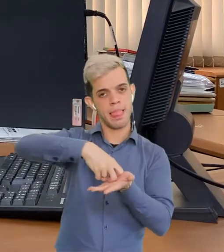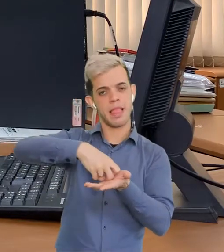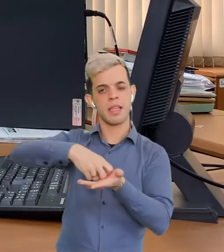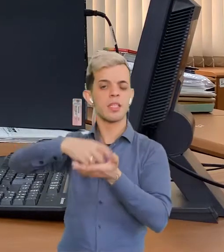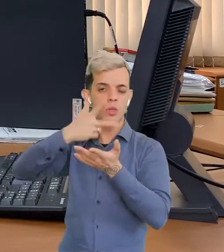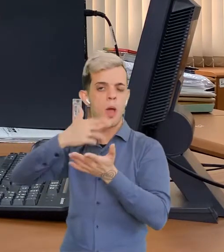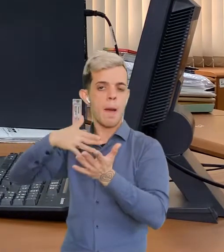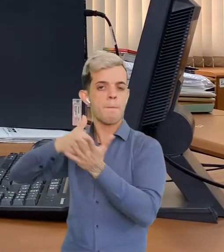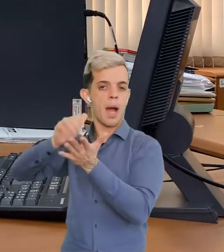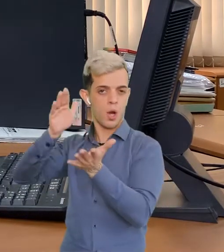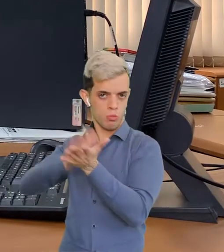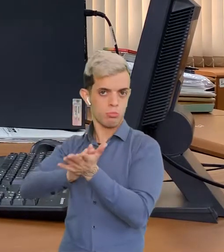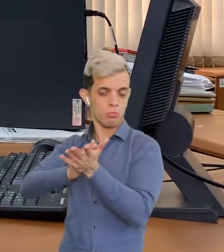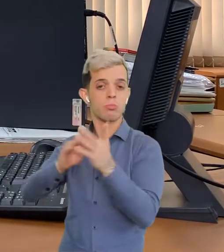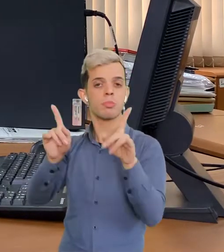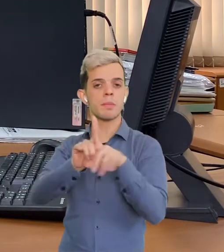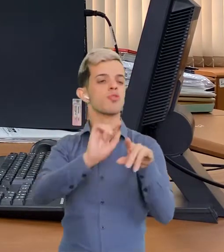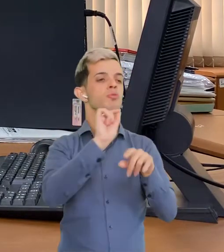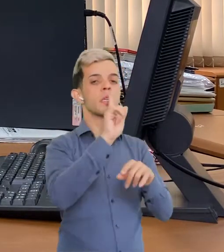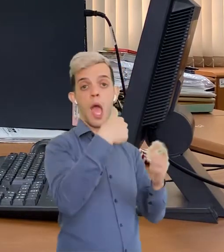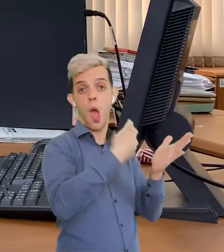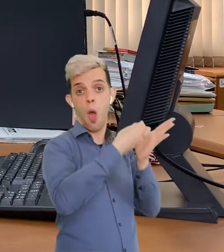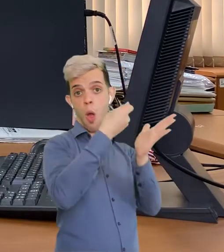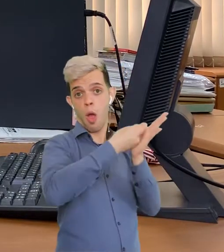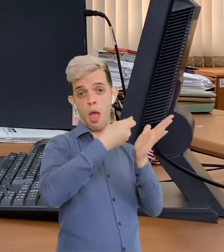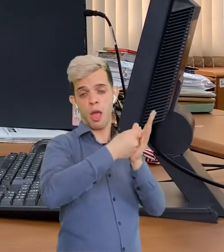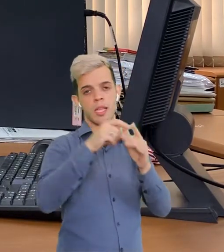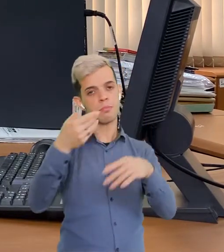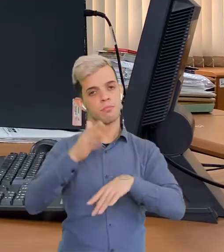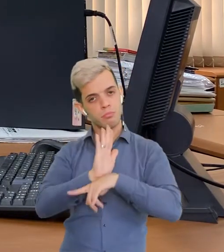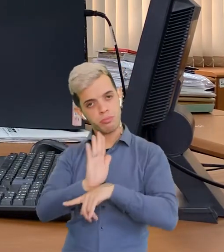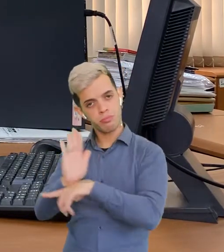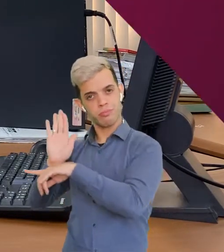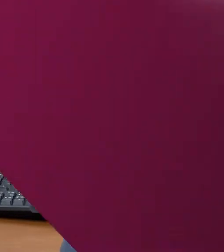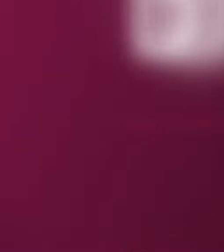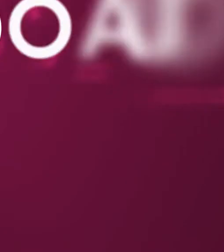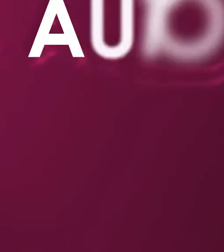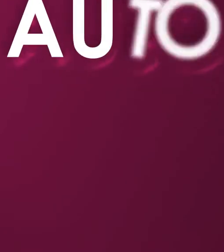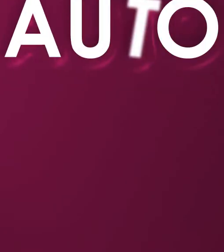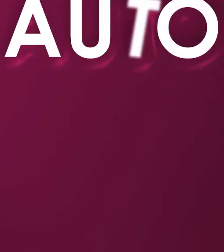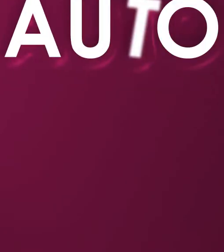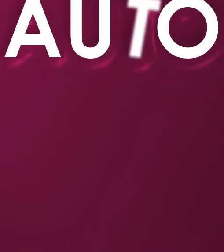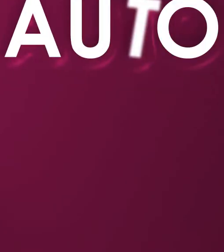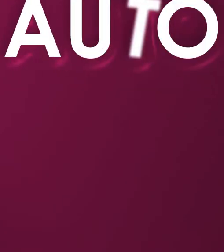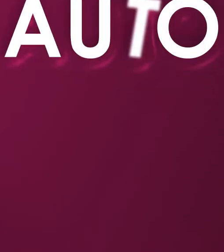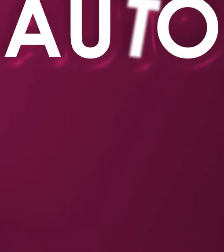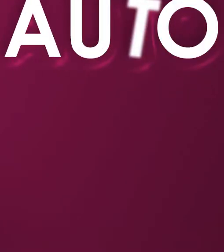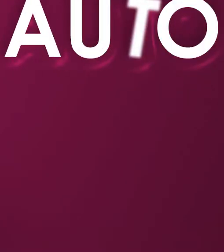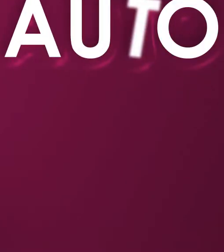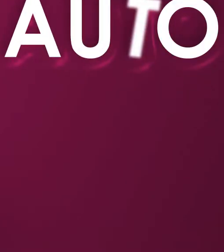penalidade / multa, digamos assim, e a obrigação de fazer mais adiante no vídeo.